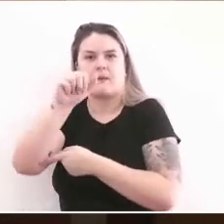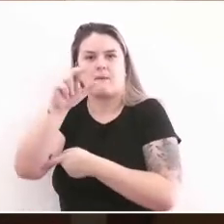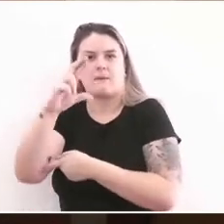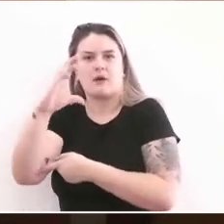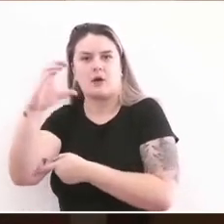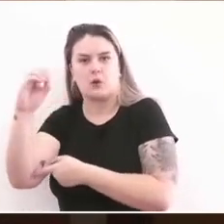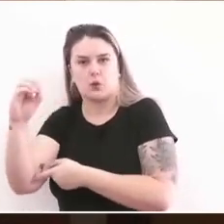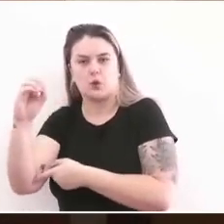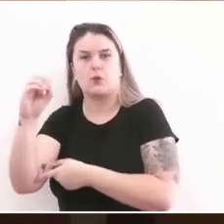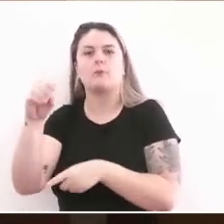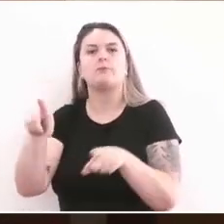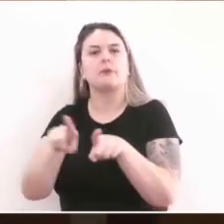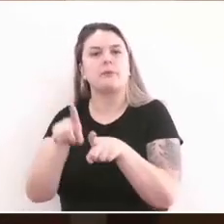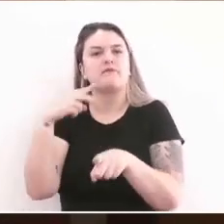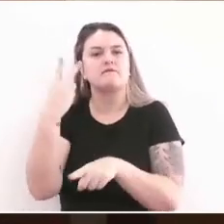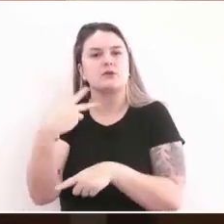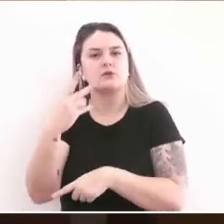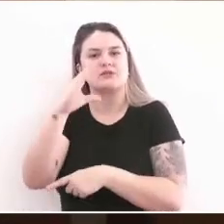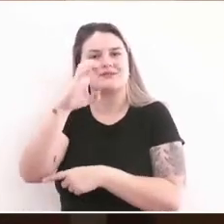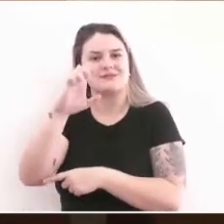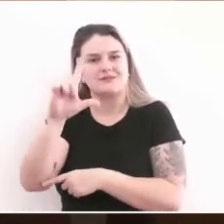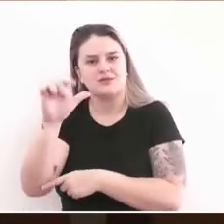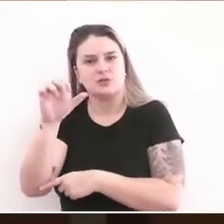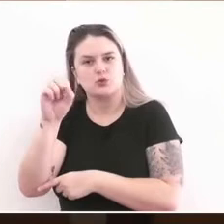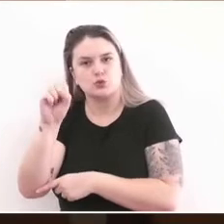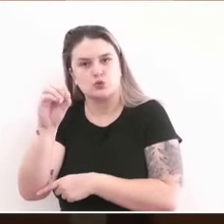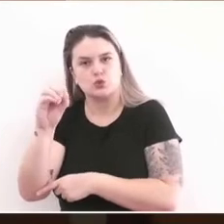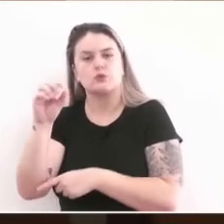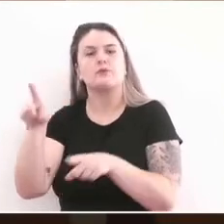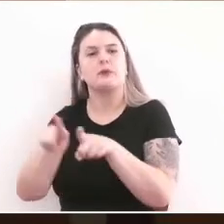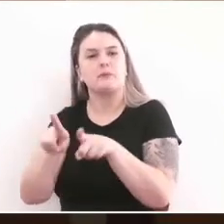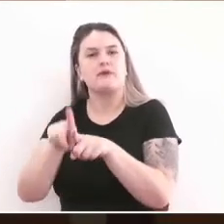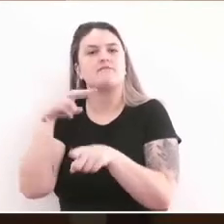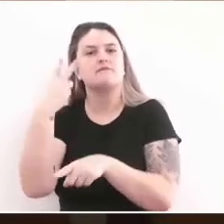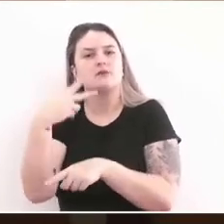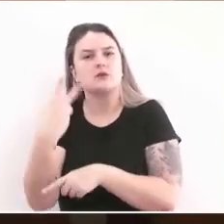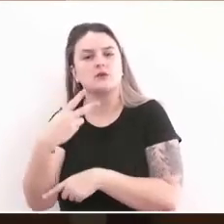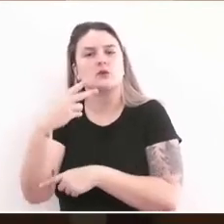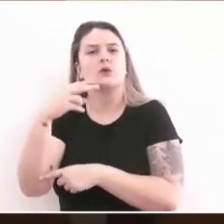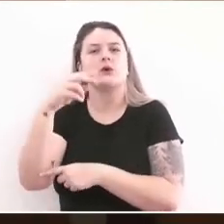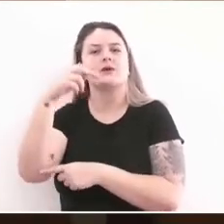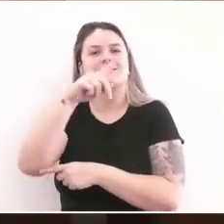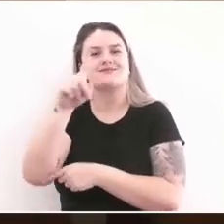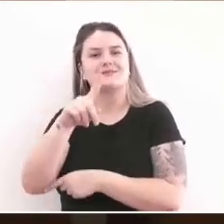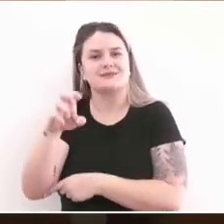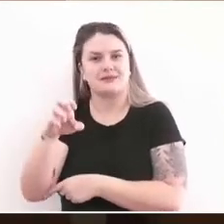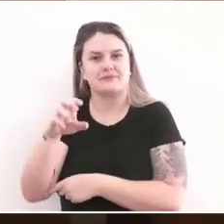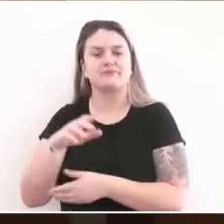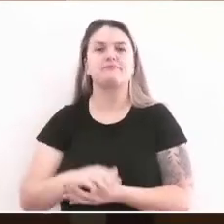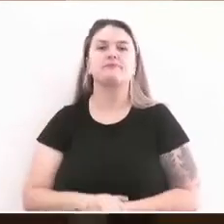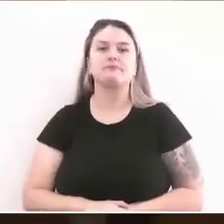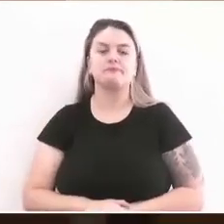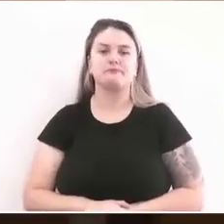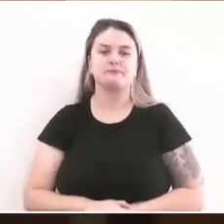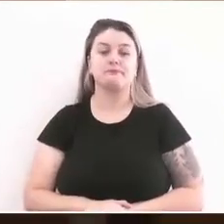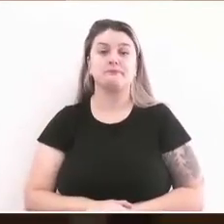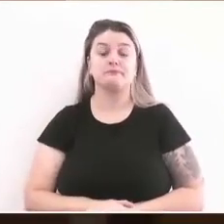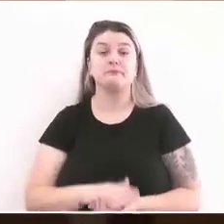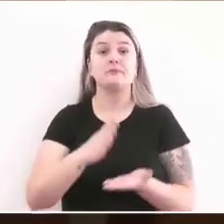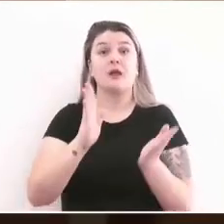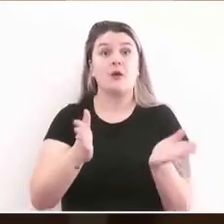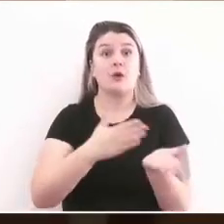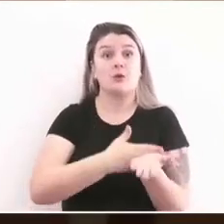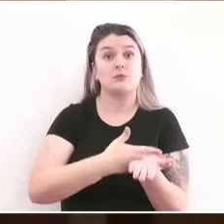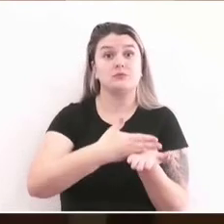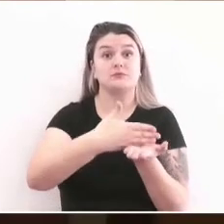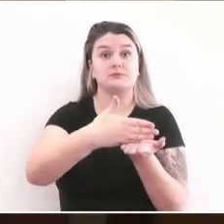Celso Rocha, já nominado, ao vereador Zé Pedro, também já nominado nesse ato. Para dar